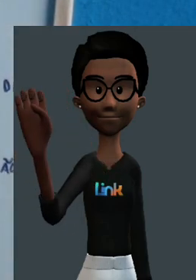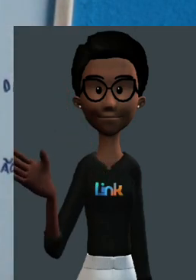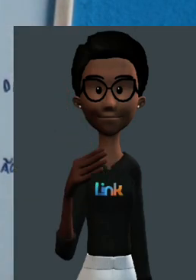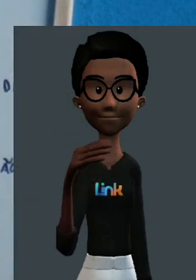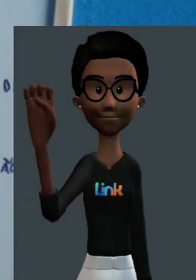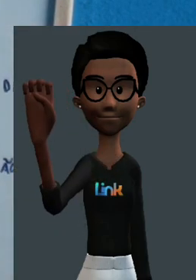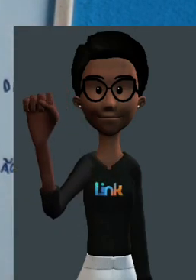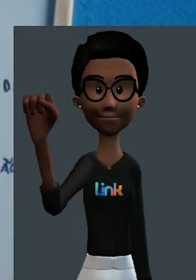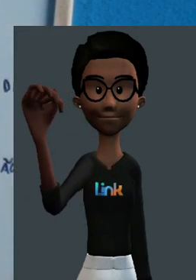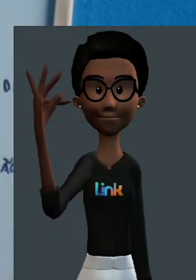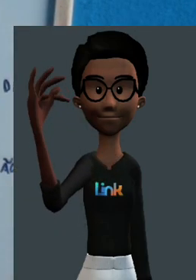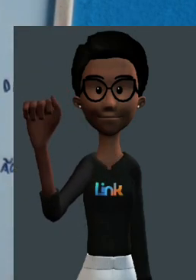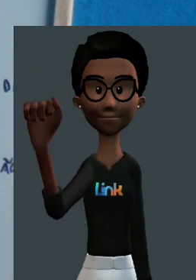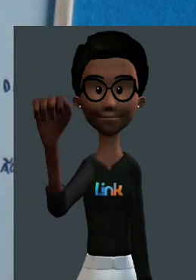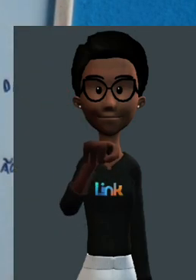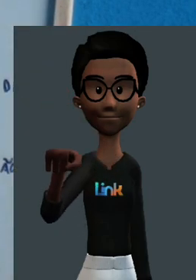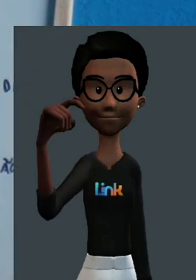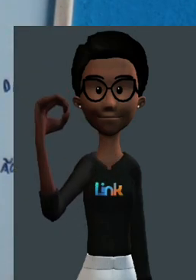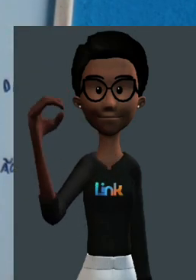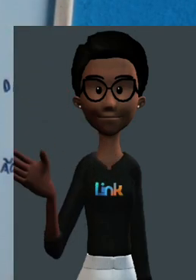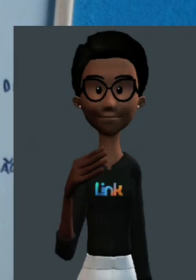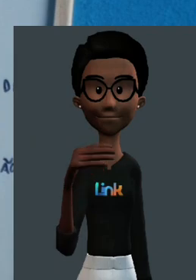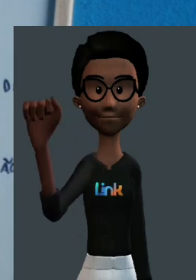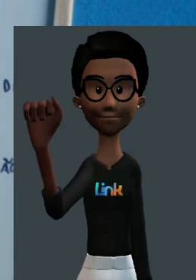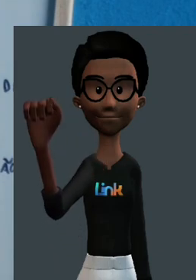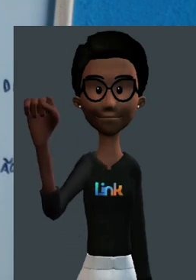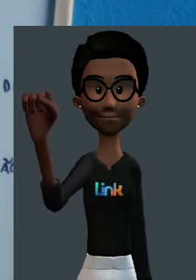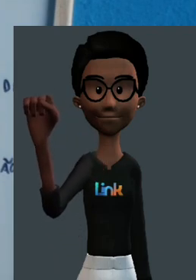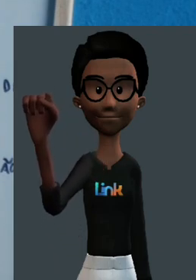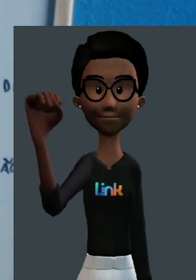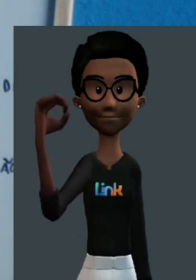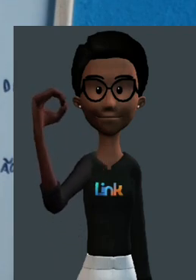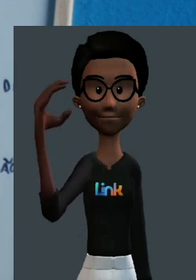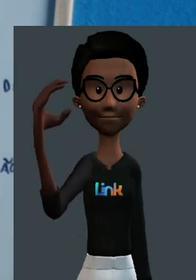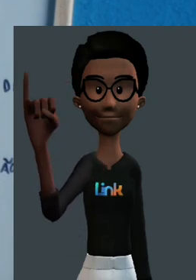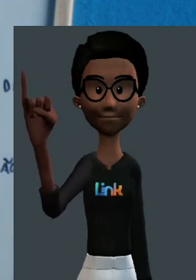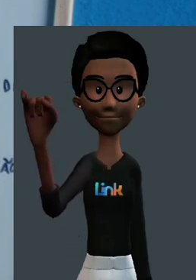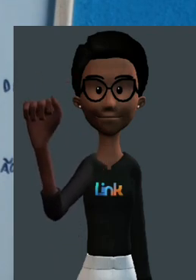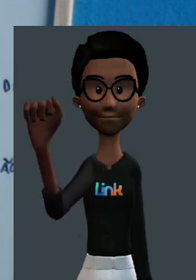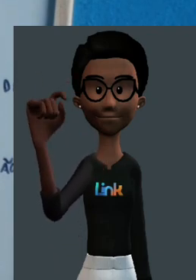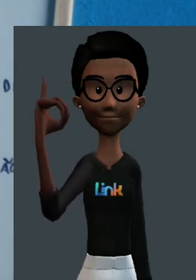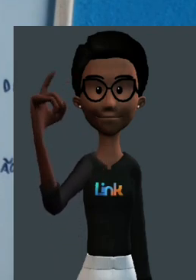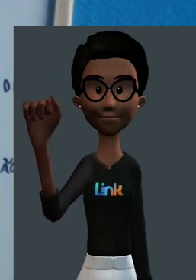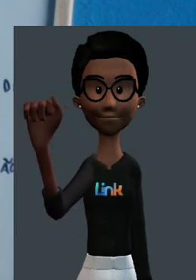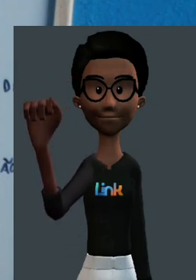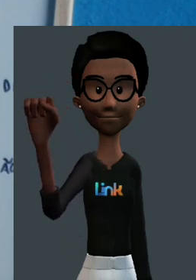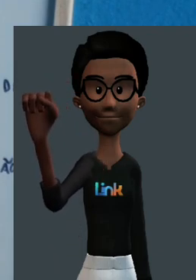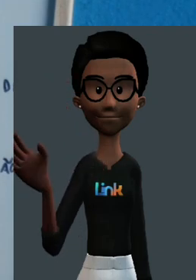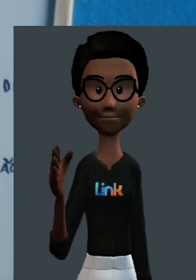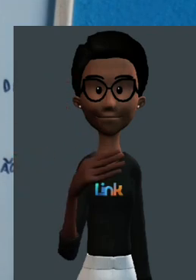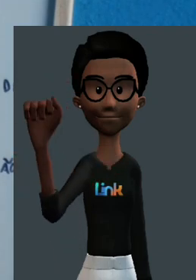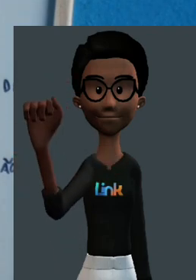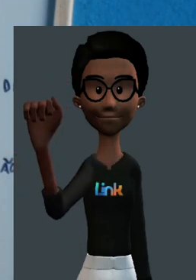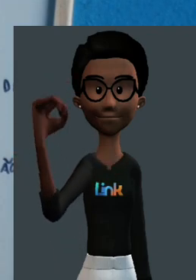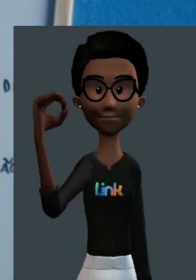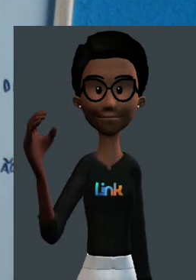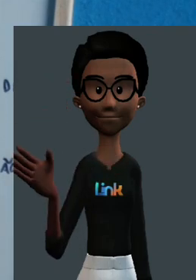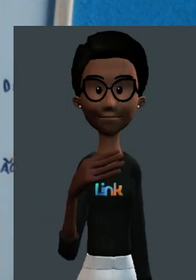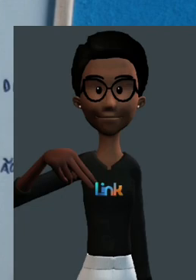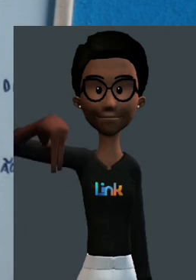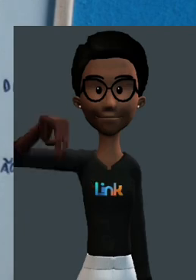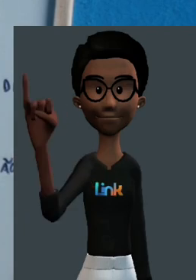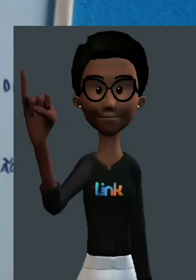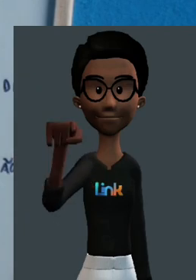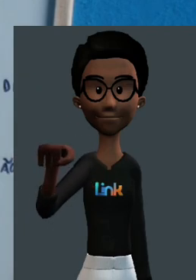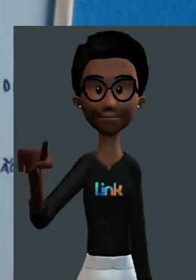fim, nós temos a metonimia, que é uma palavra fora de seu significado original, visando alcançar um